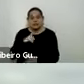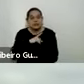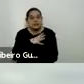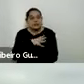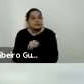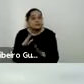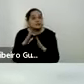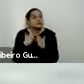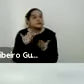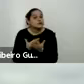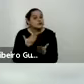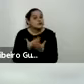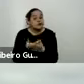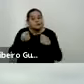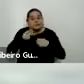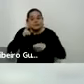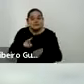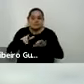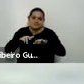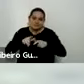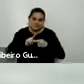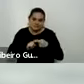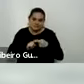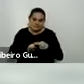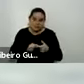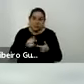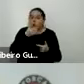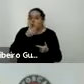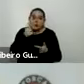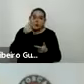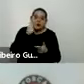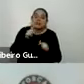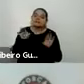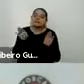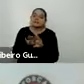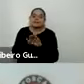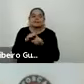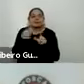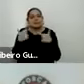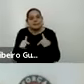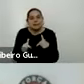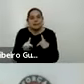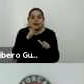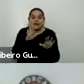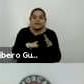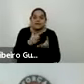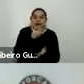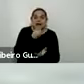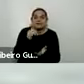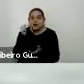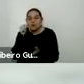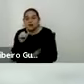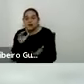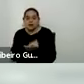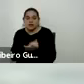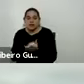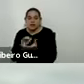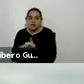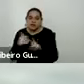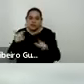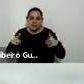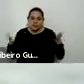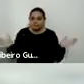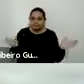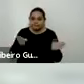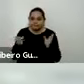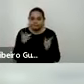Tem o companheiro ou a companheira que também trabalha, né? Então, o que a gente observa? Em casas que